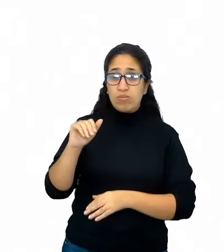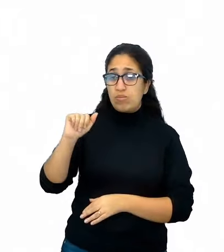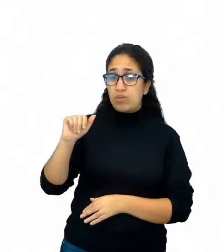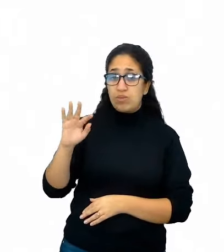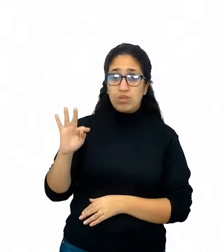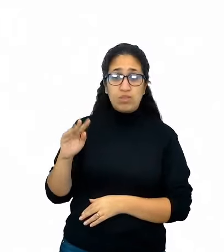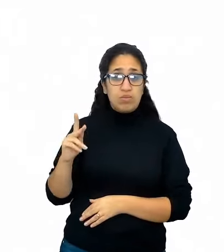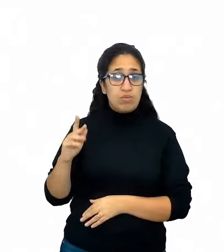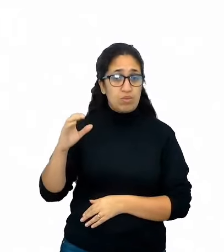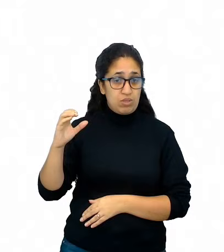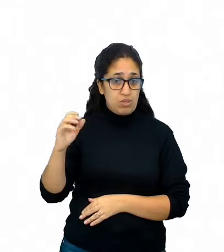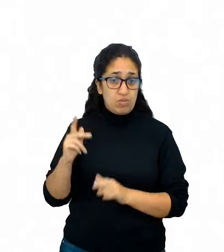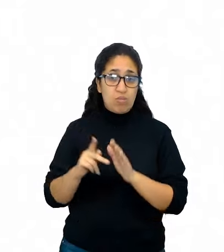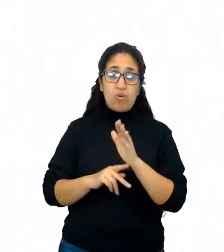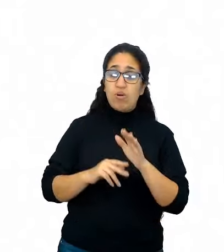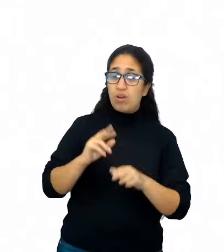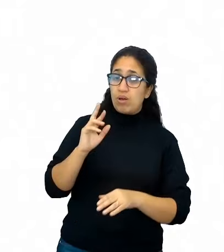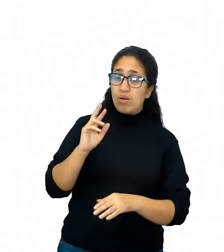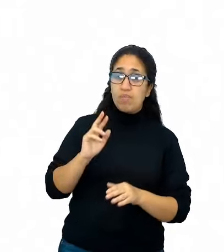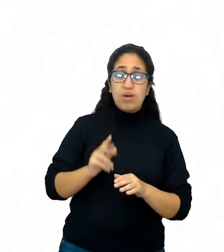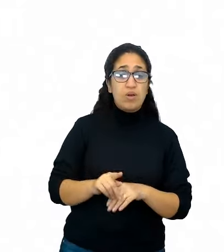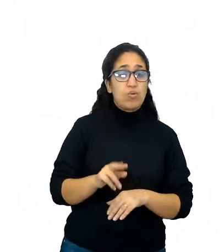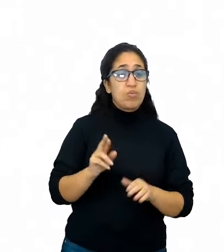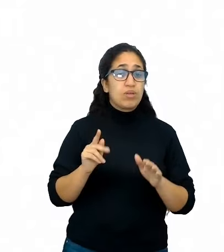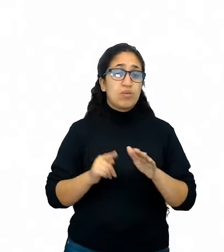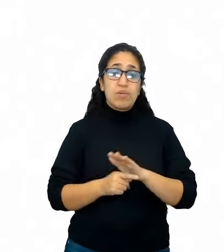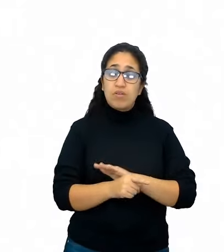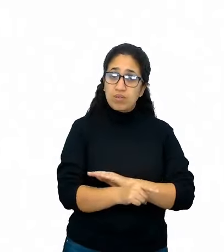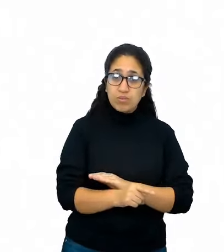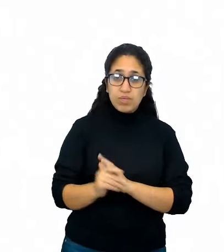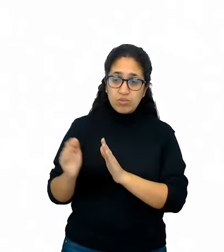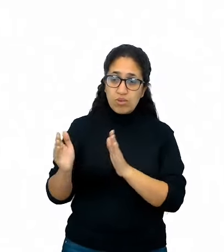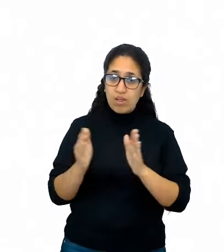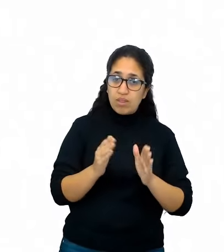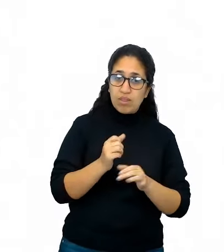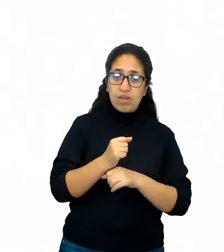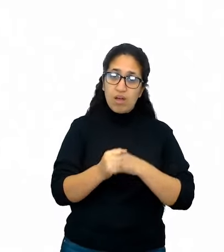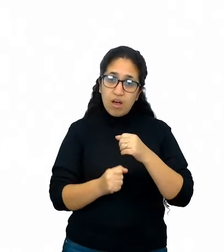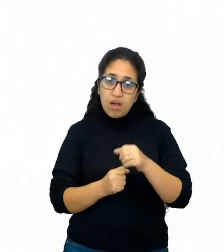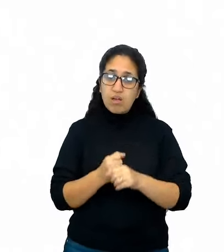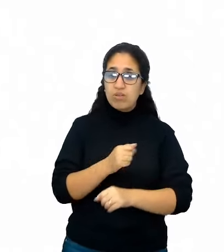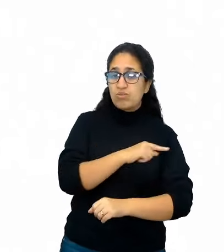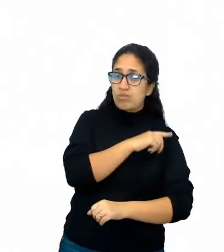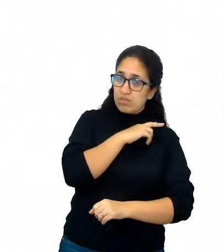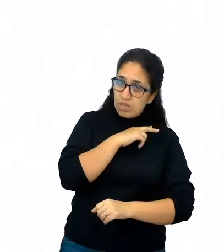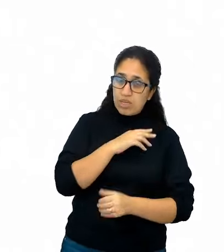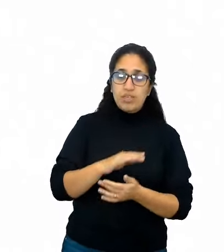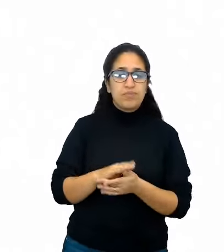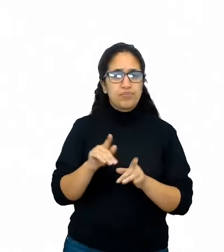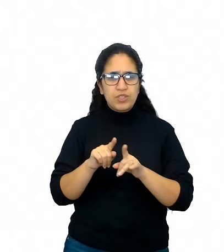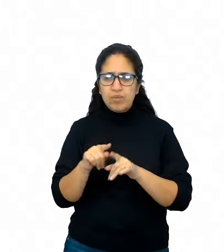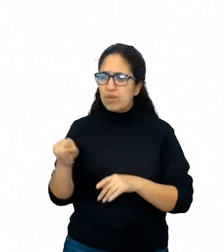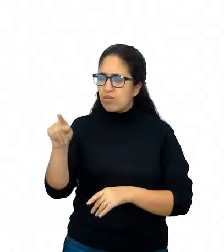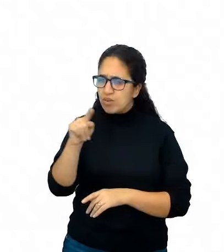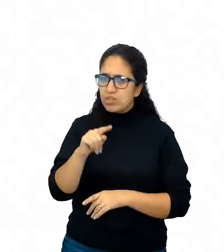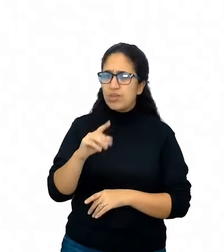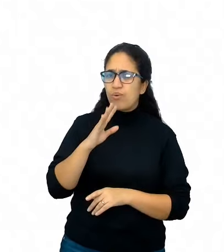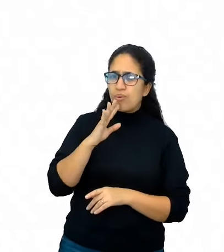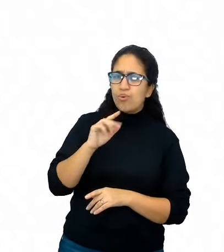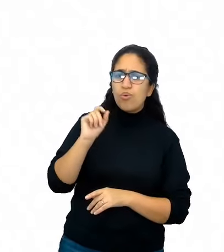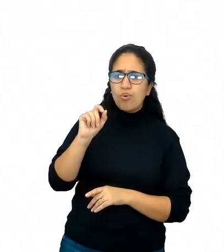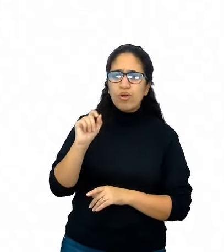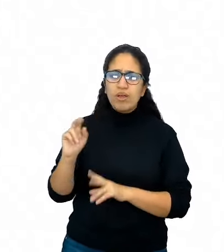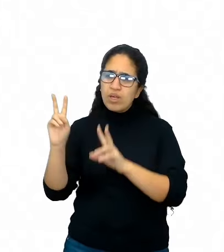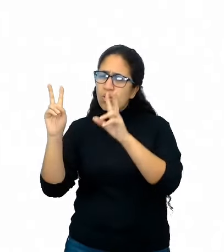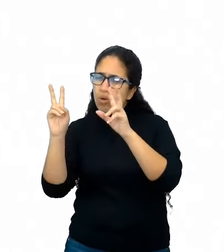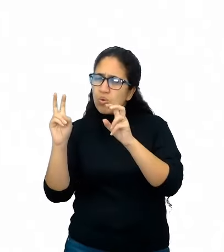de Recuperação e Aperfeiçoamento, etapa e ano certo, além de tomar ciência dos temas